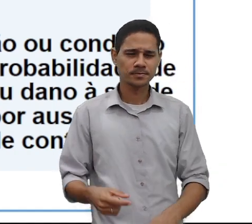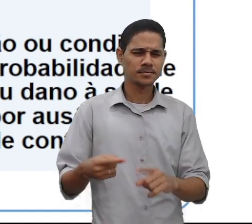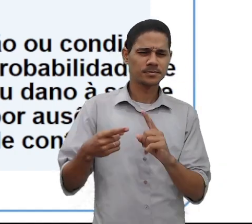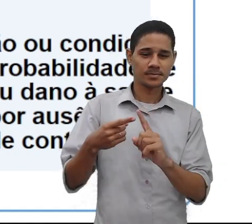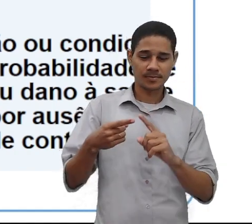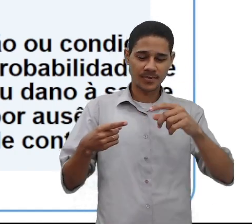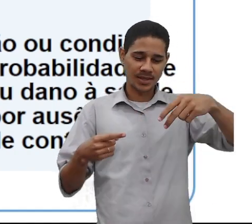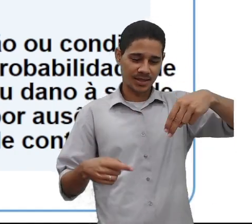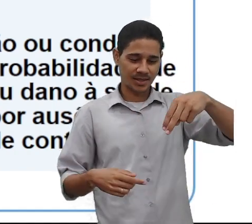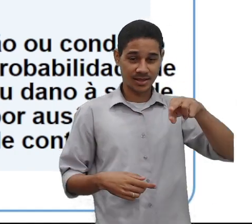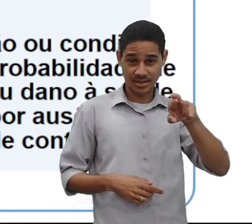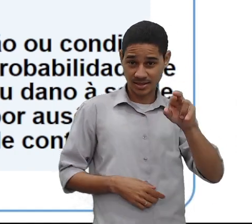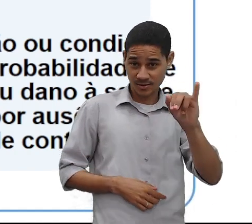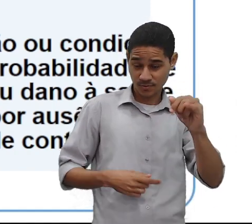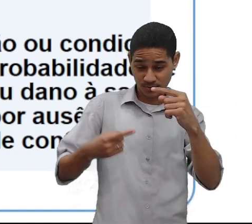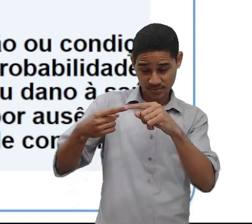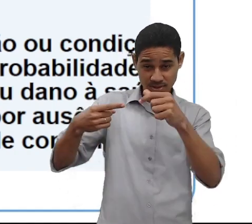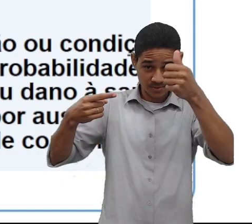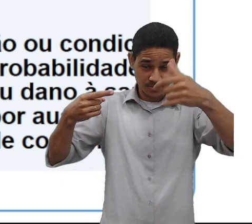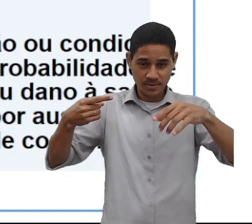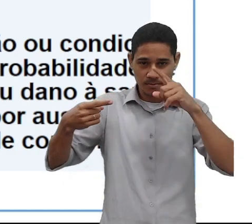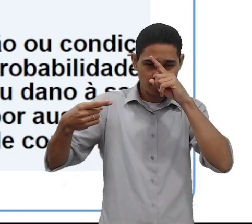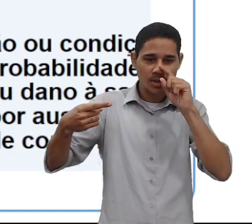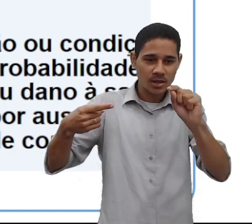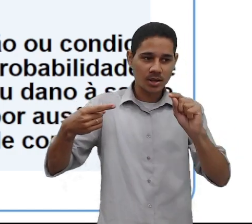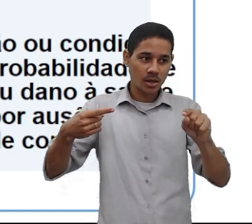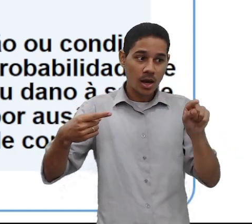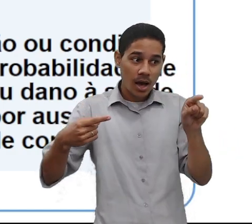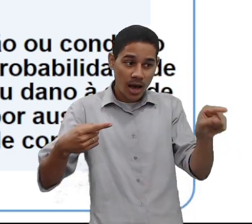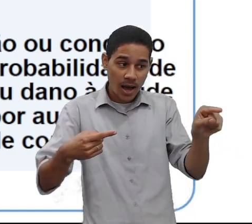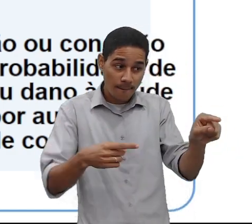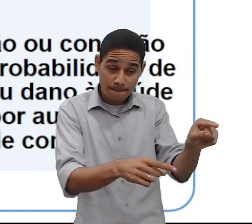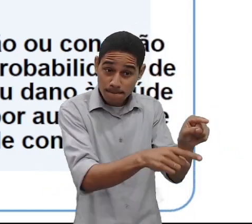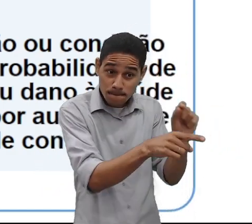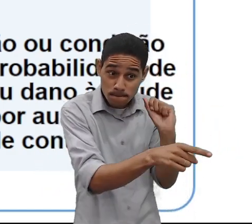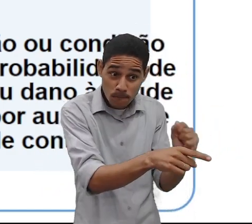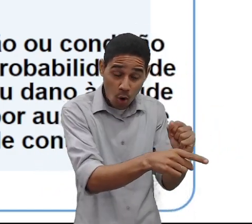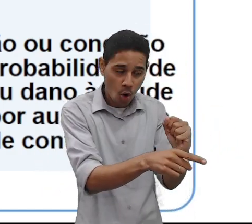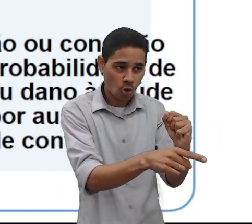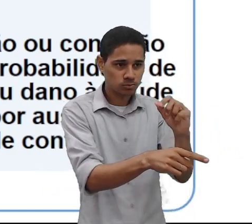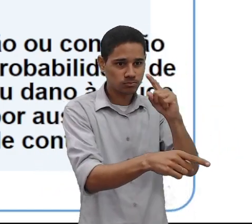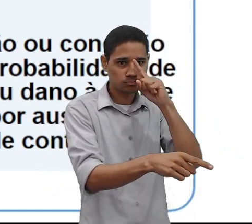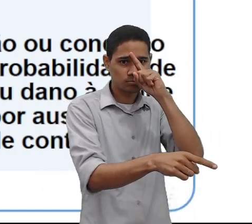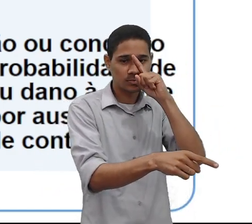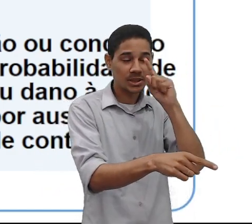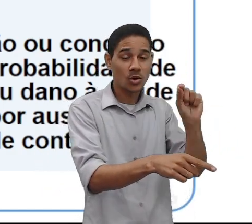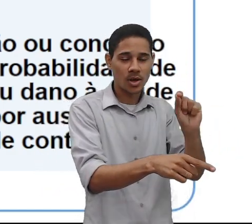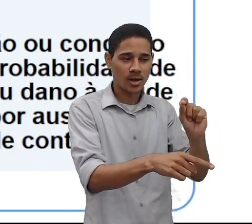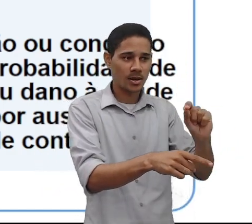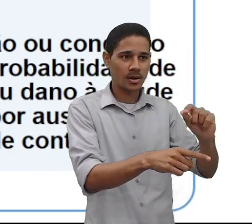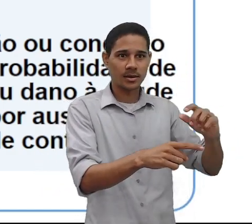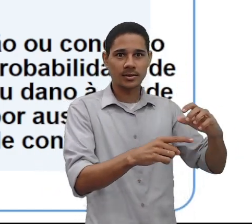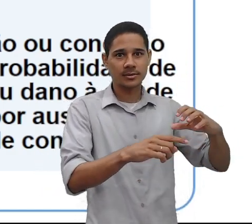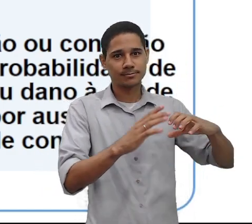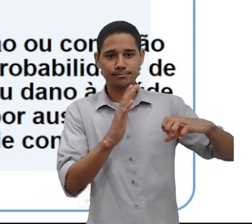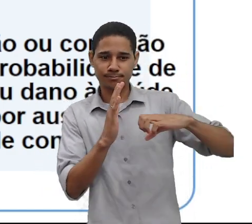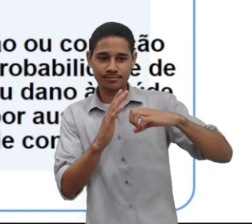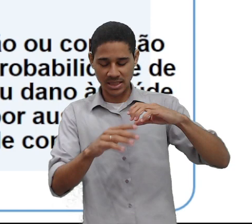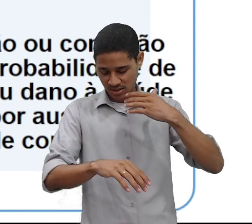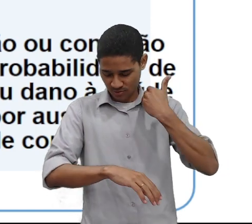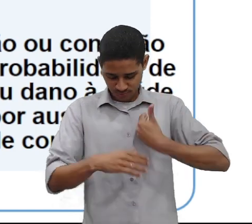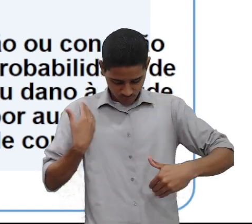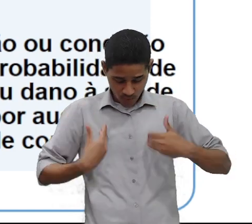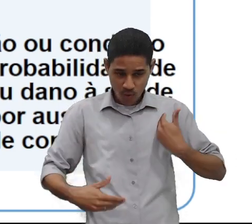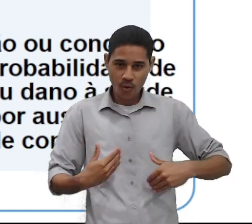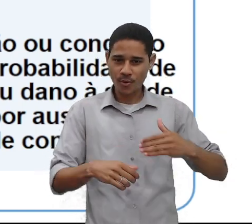como uma fonte com potencial de causar lesões ou agravos à saúde, elemento que